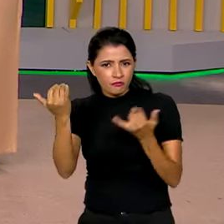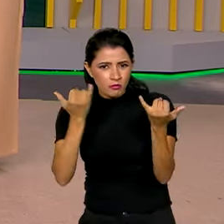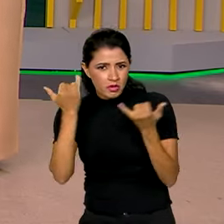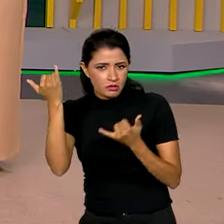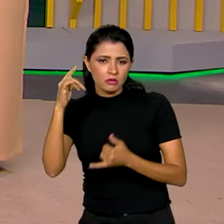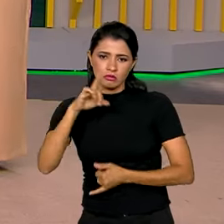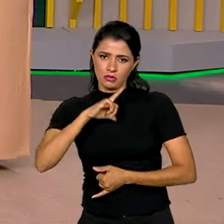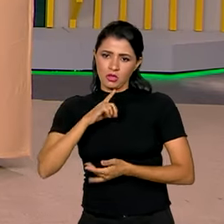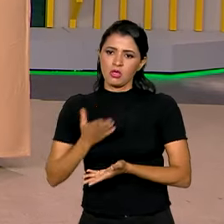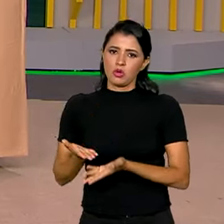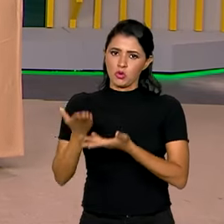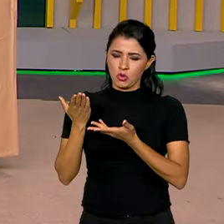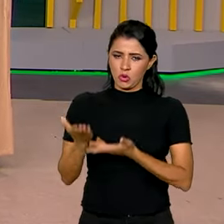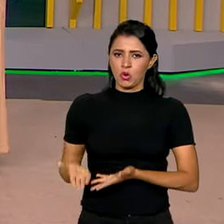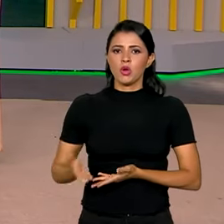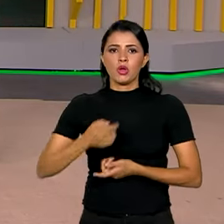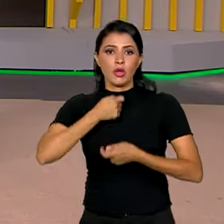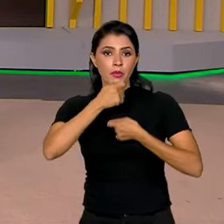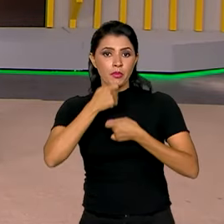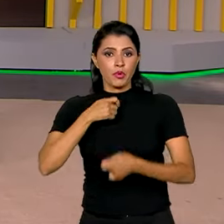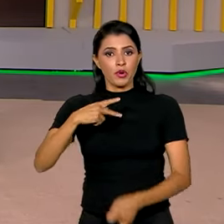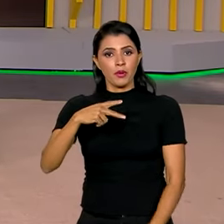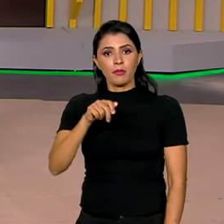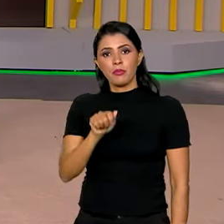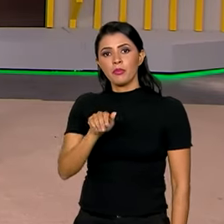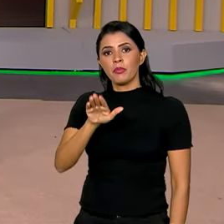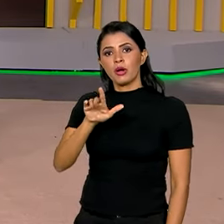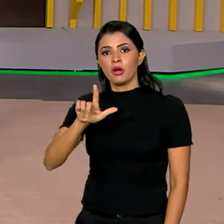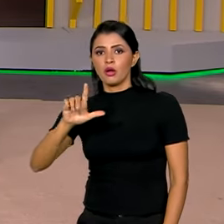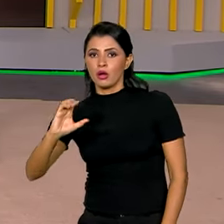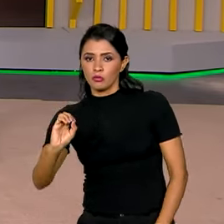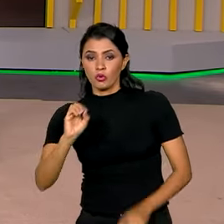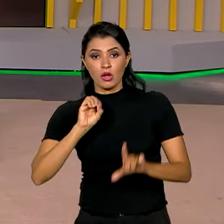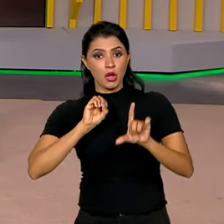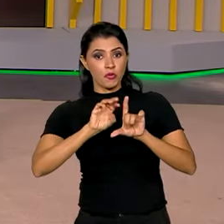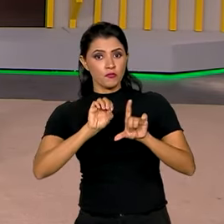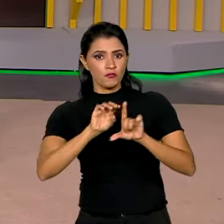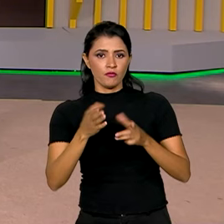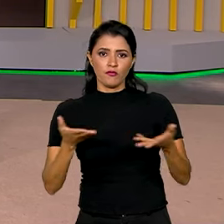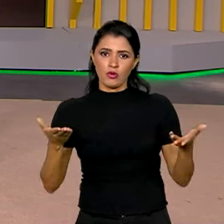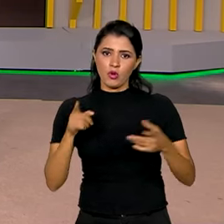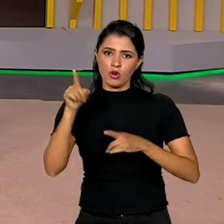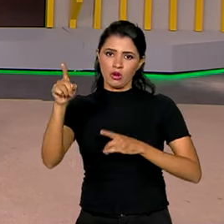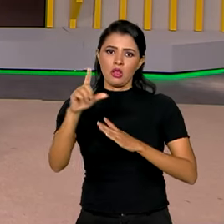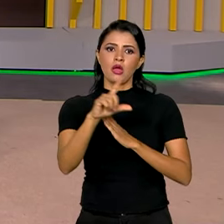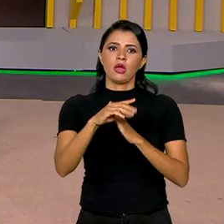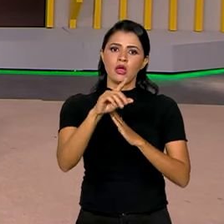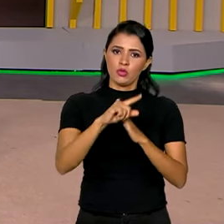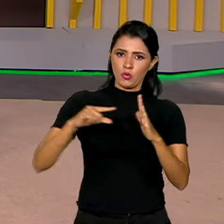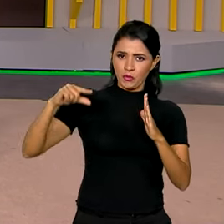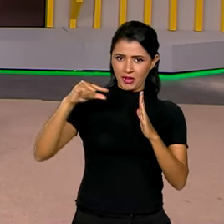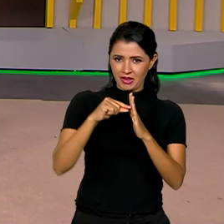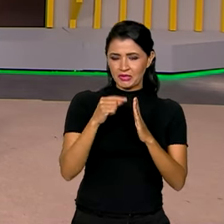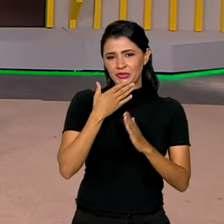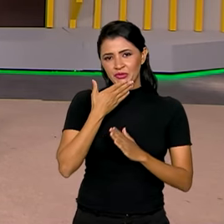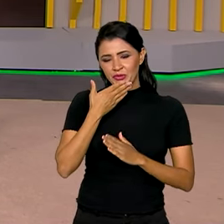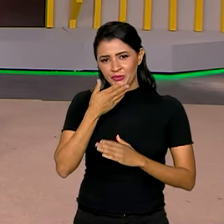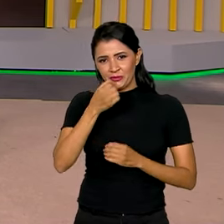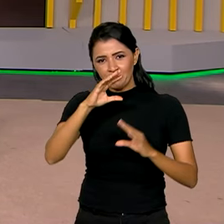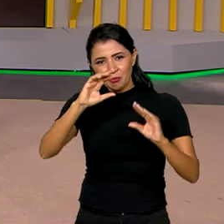posicionamento do presidente Lula é o repórter Pablo Mundim, que fala ao vivo com a gente direto do Palácio do Planalto. Boa noite,